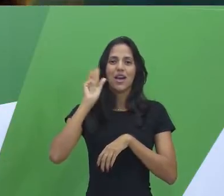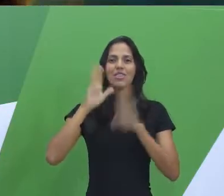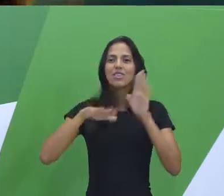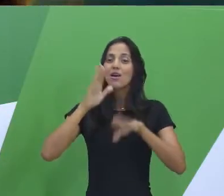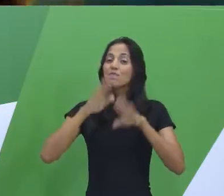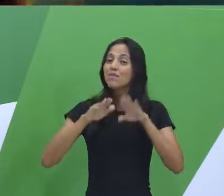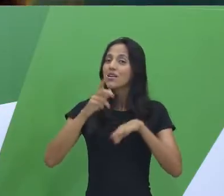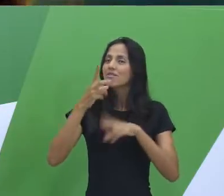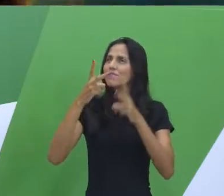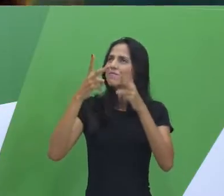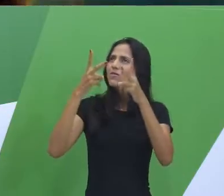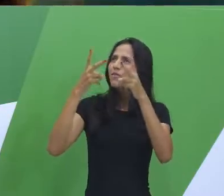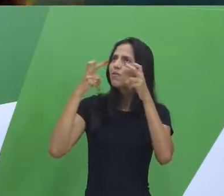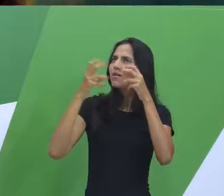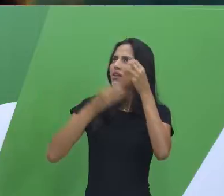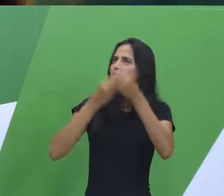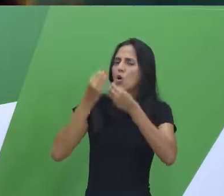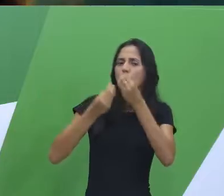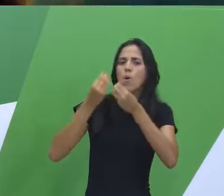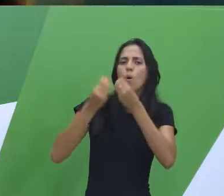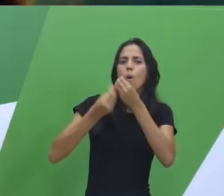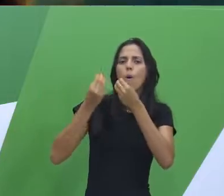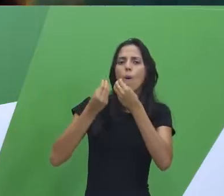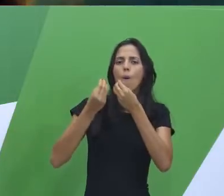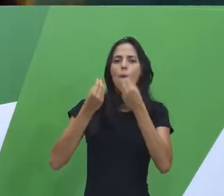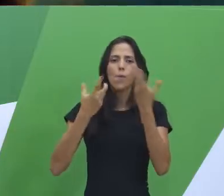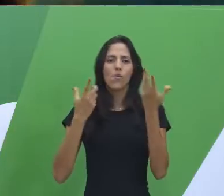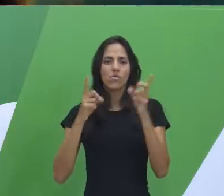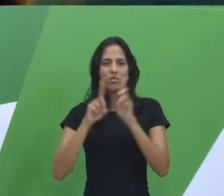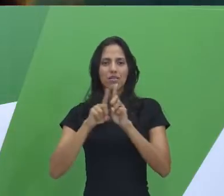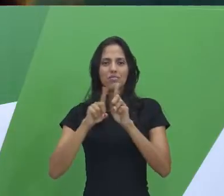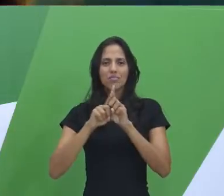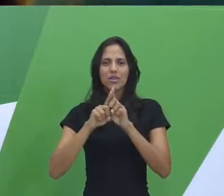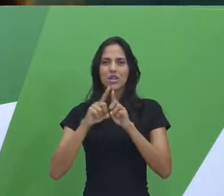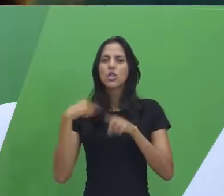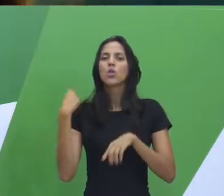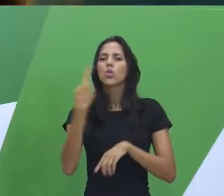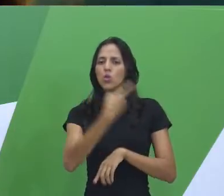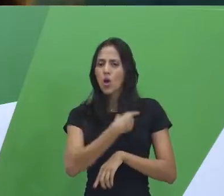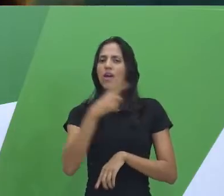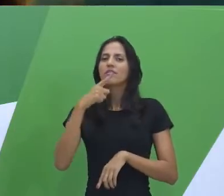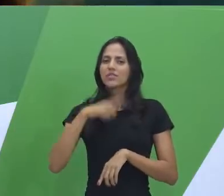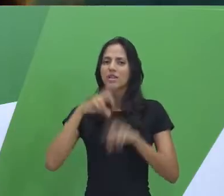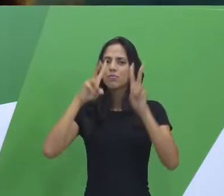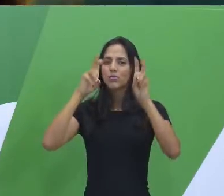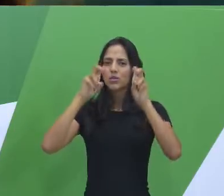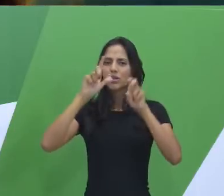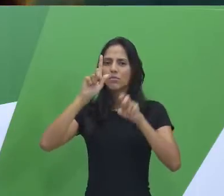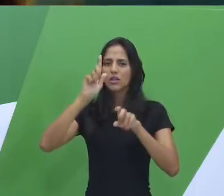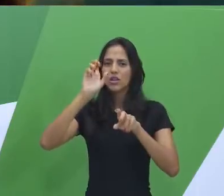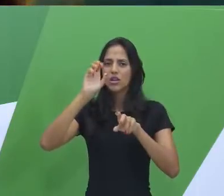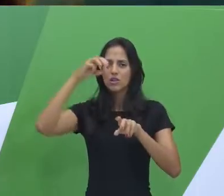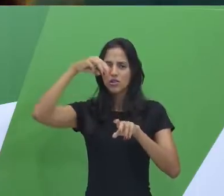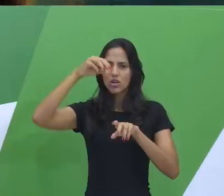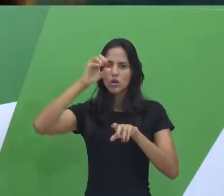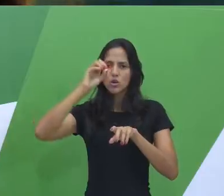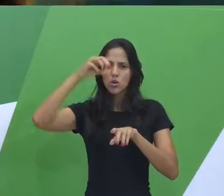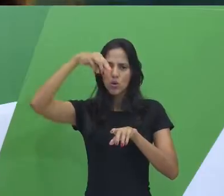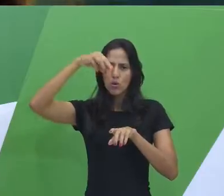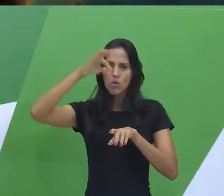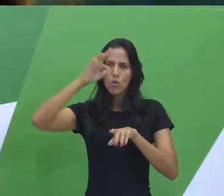olhar, dependendo de algo que nós temos na nossa geometria ocular, o ângulo, ou